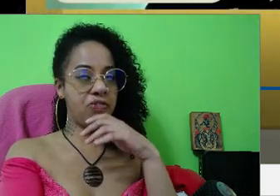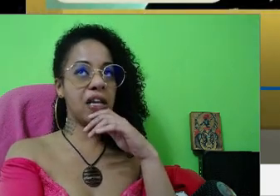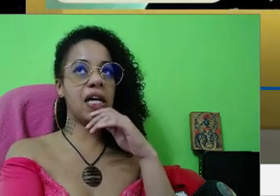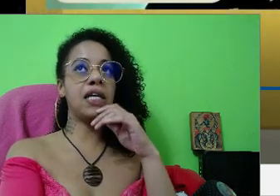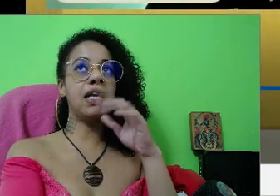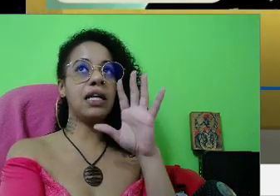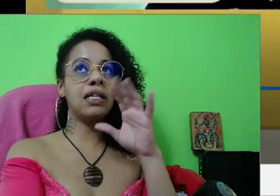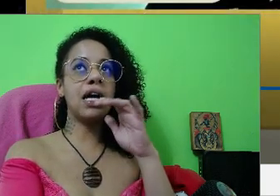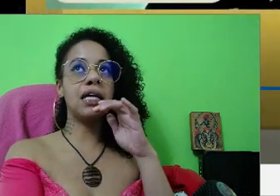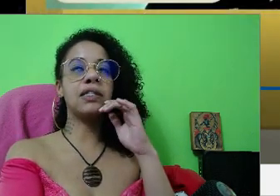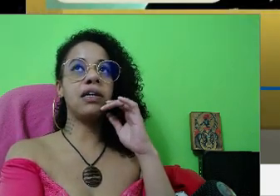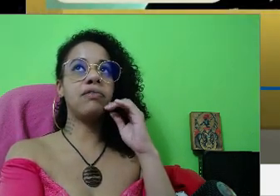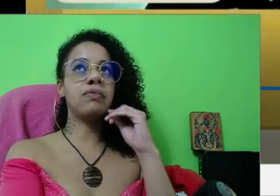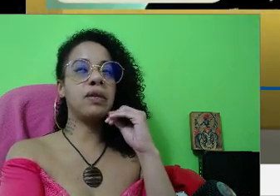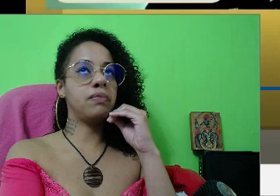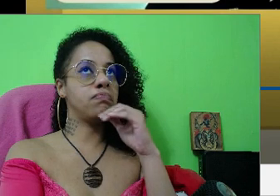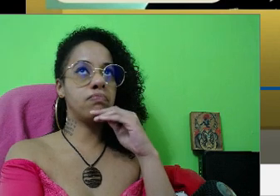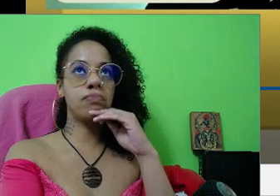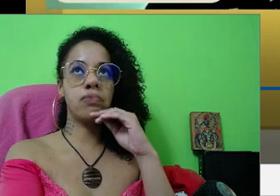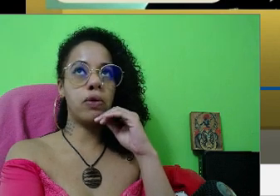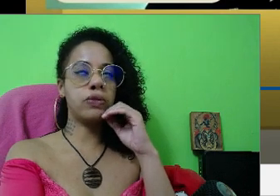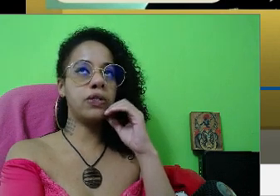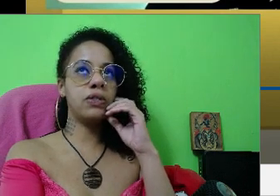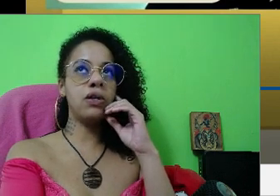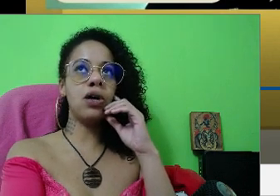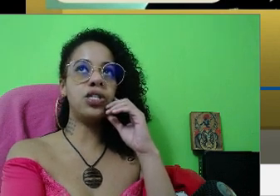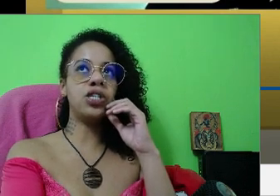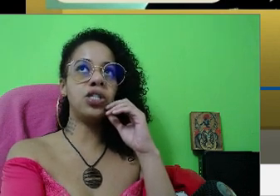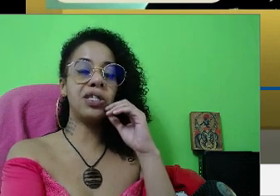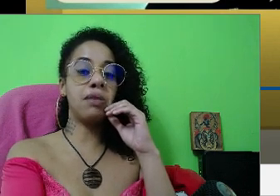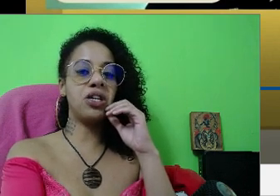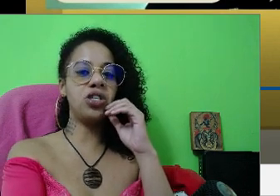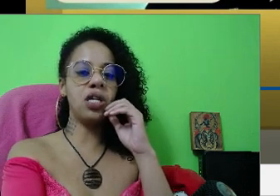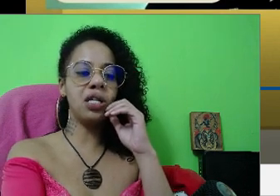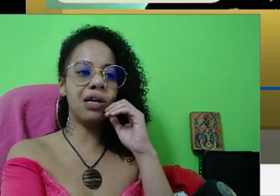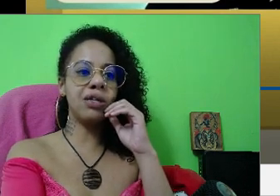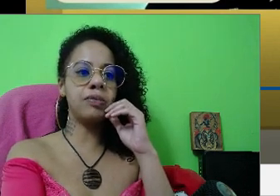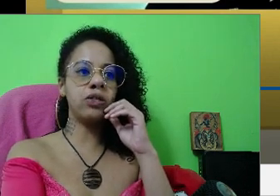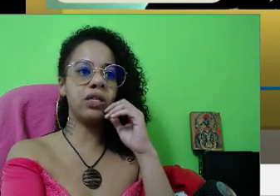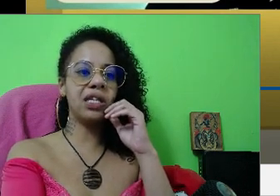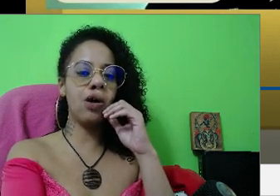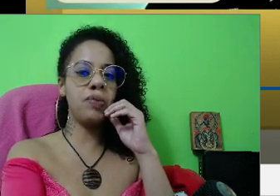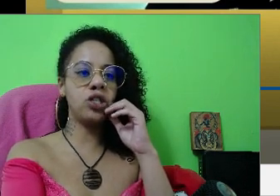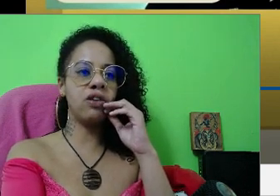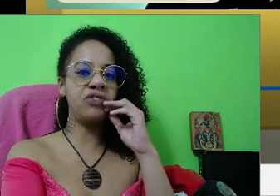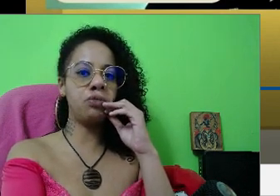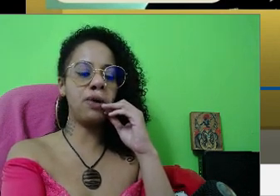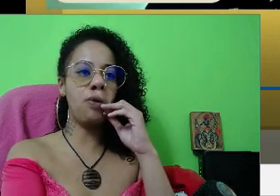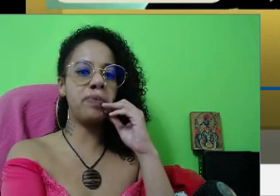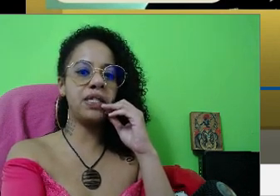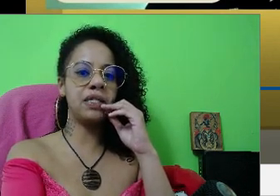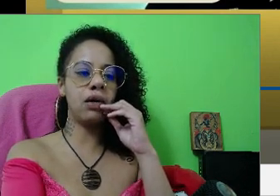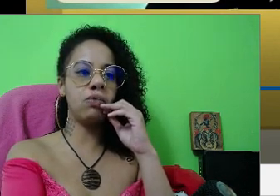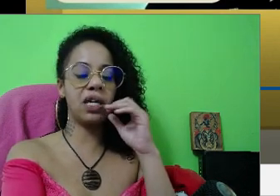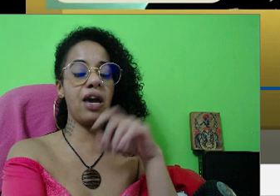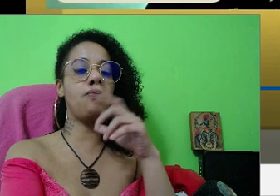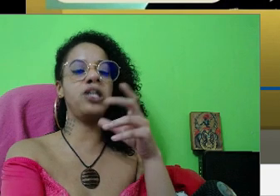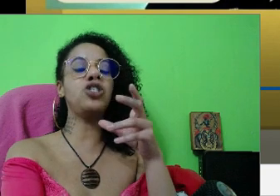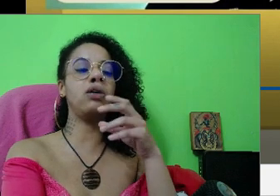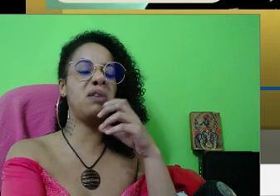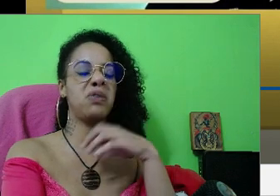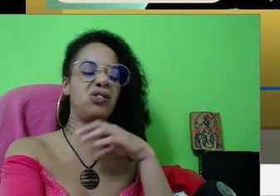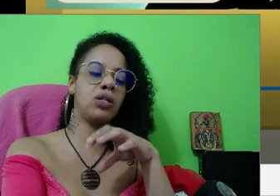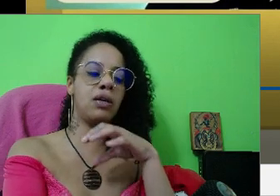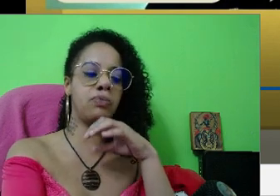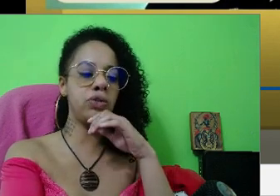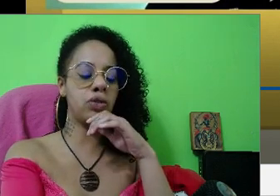é o que eu falei lá atrás né nossa senhora gente você imagina então as pessoas que realmente sofrem uma opressão que